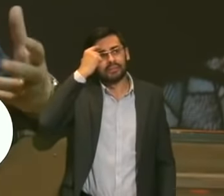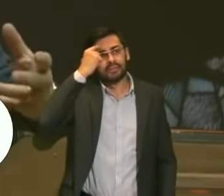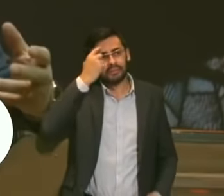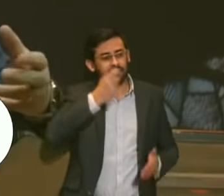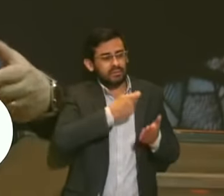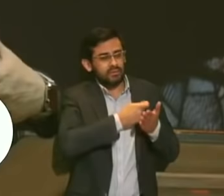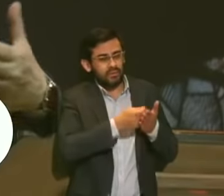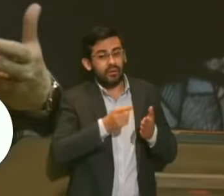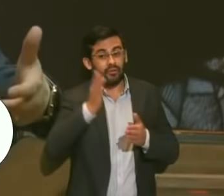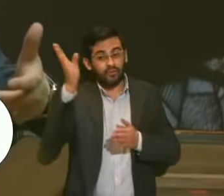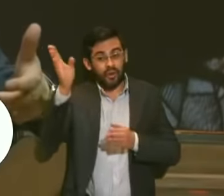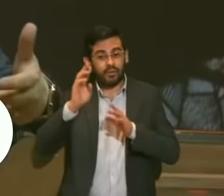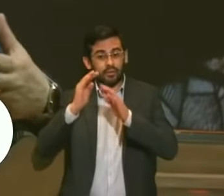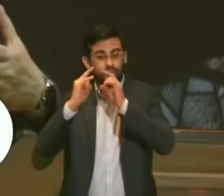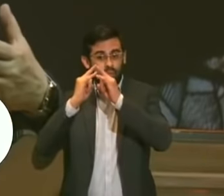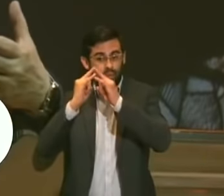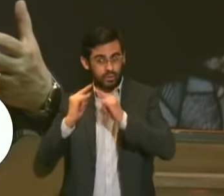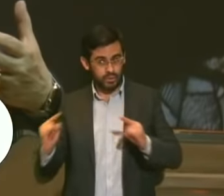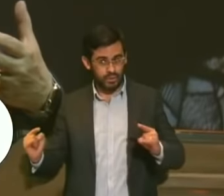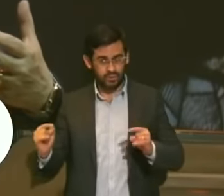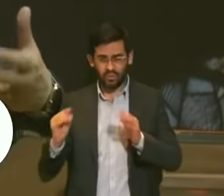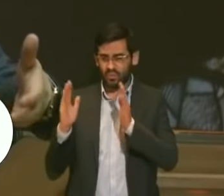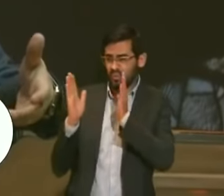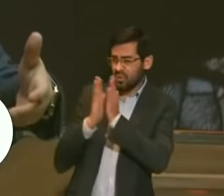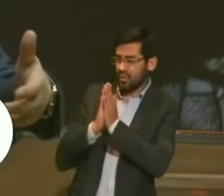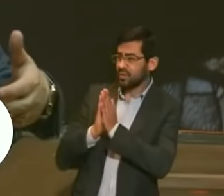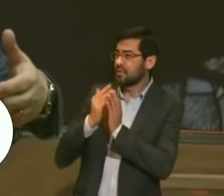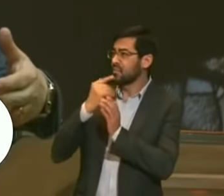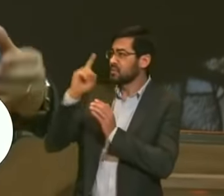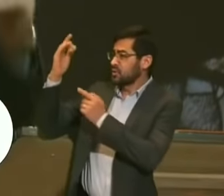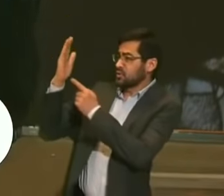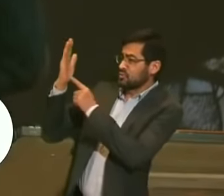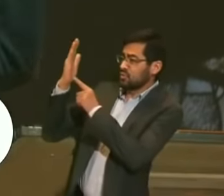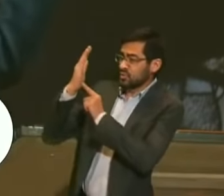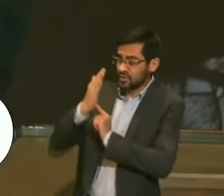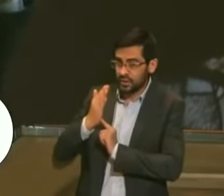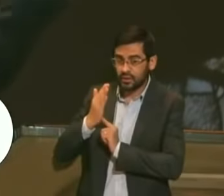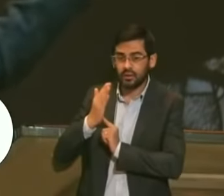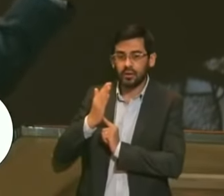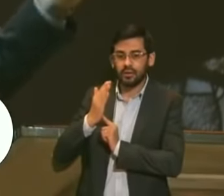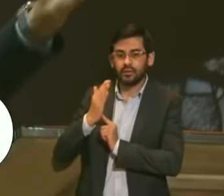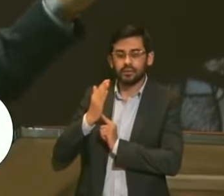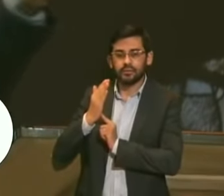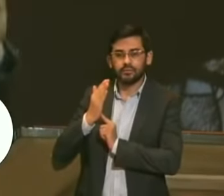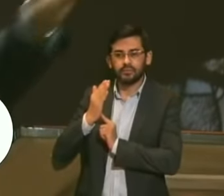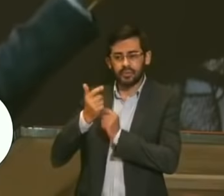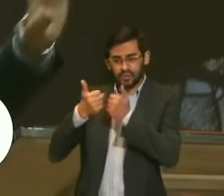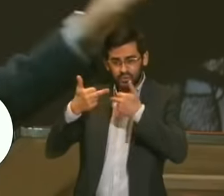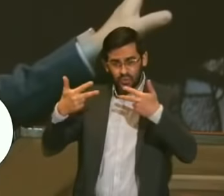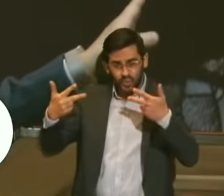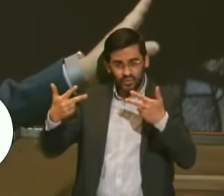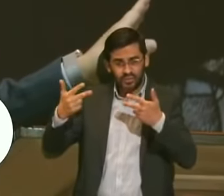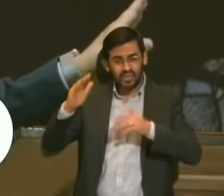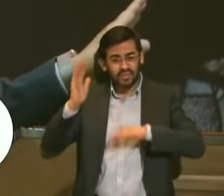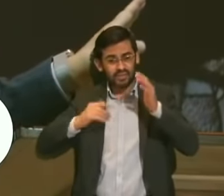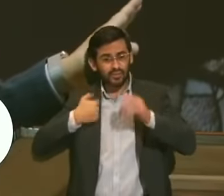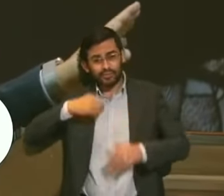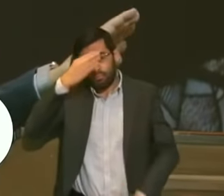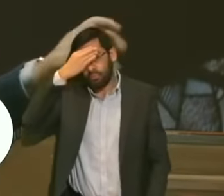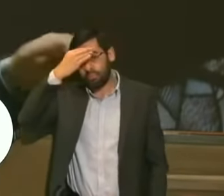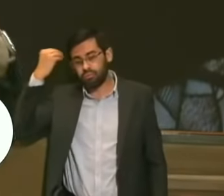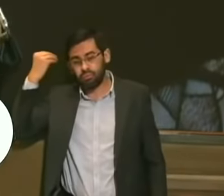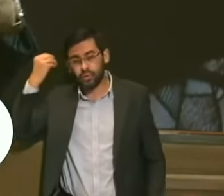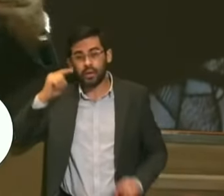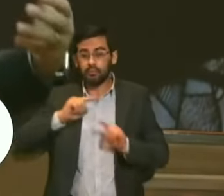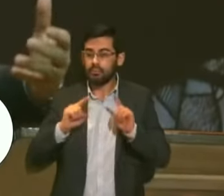vai para um retiro, a gente ora, pede para Deus mostrar para a gente, porque a gente deleta essas coisas. A gente não quer lembrar. E lá